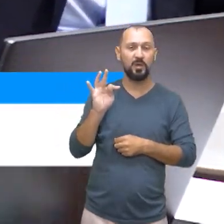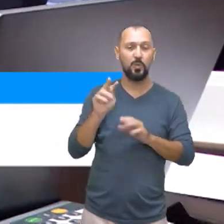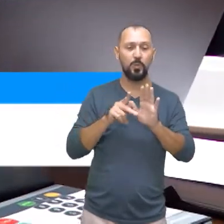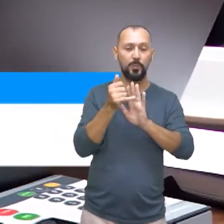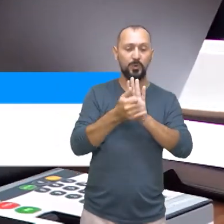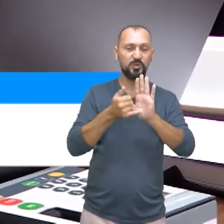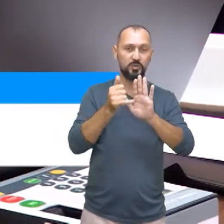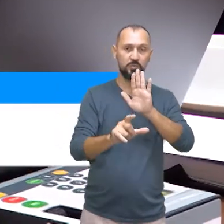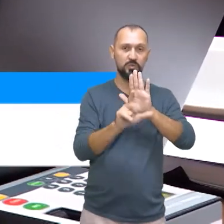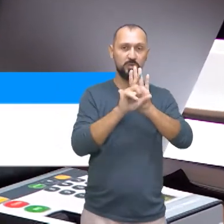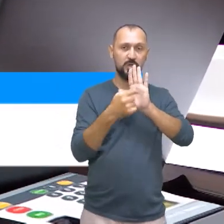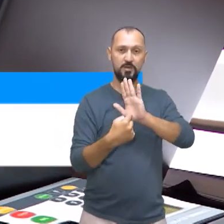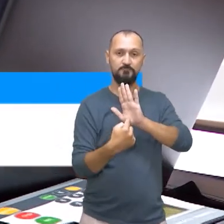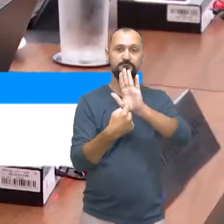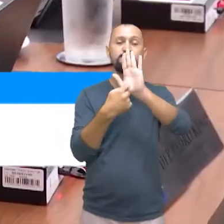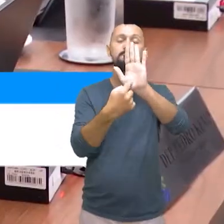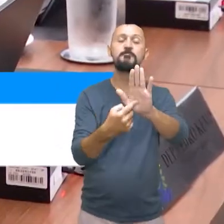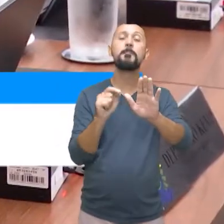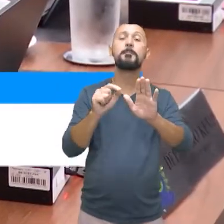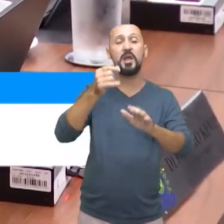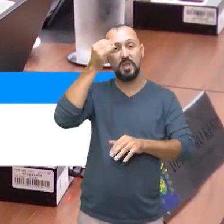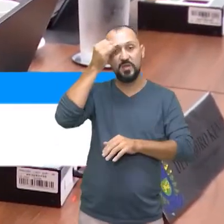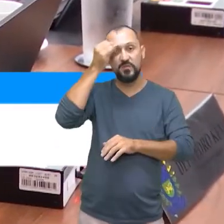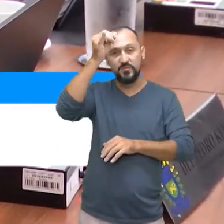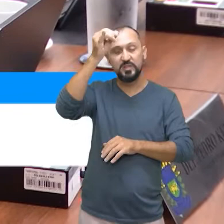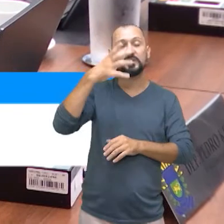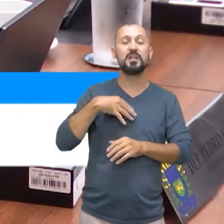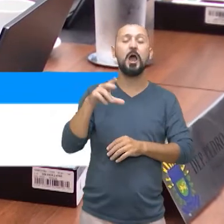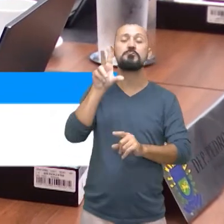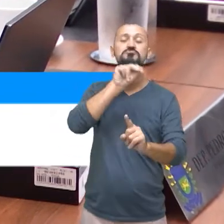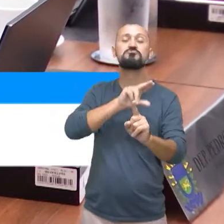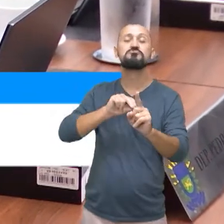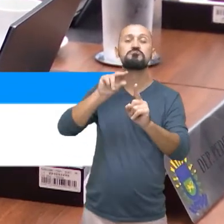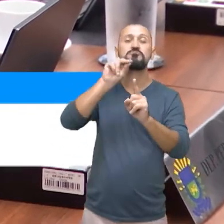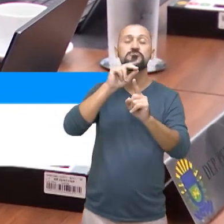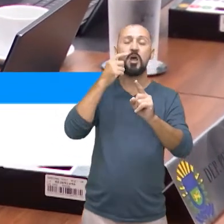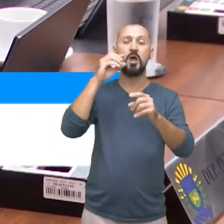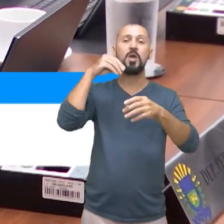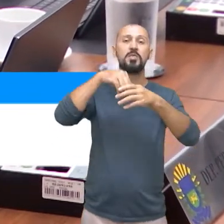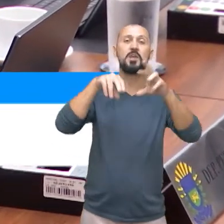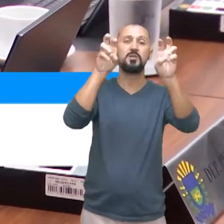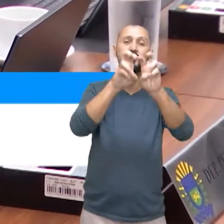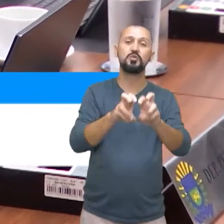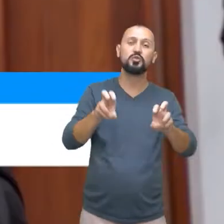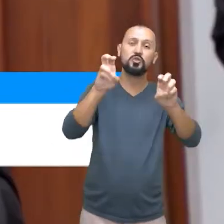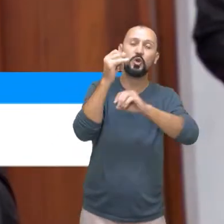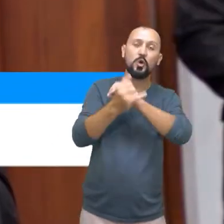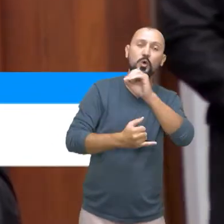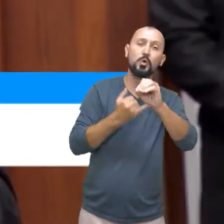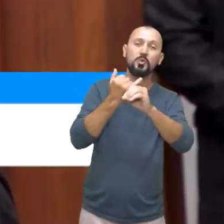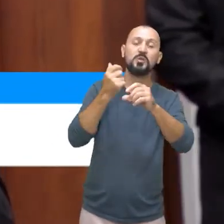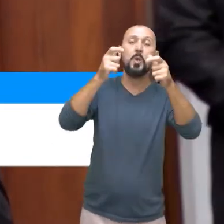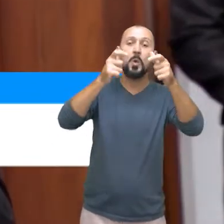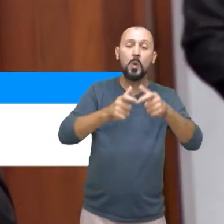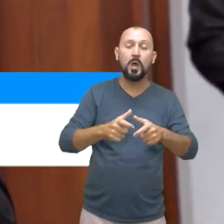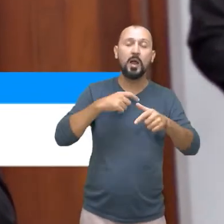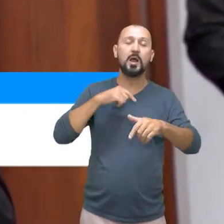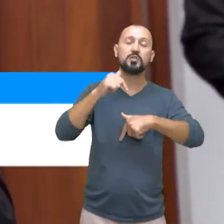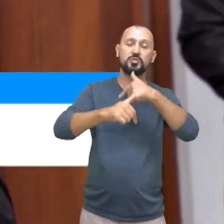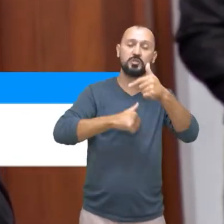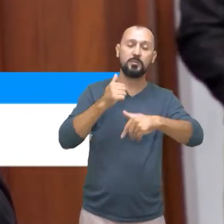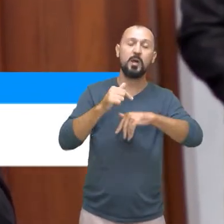PT, apresentou projeto de lei que dispõe sobre o combate à prática de assédio virtual no âmbito das